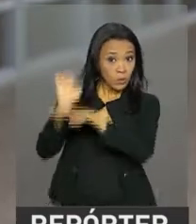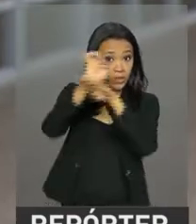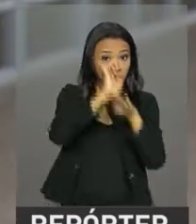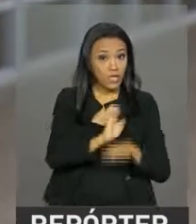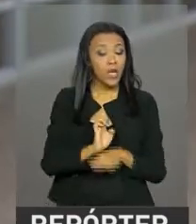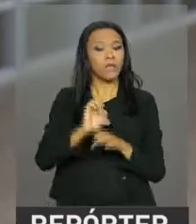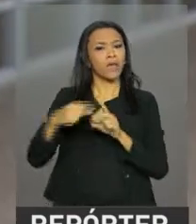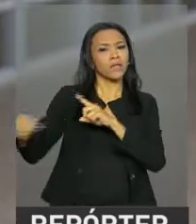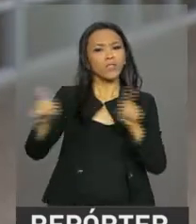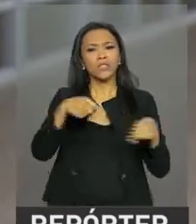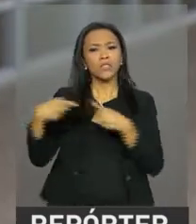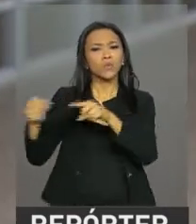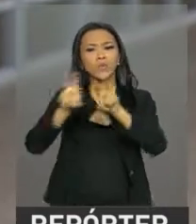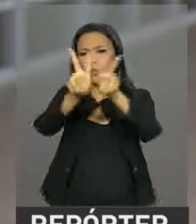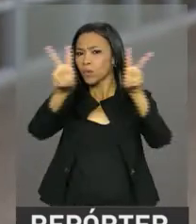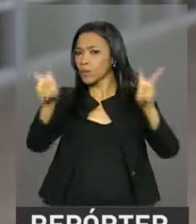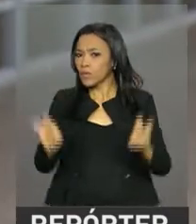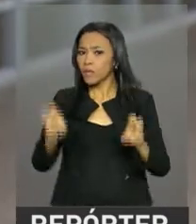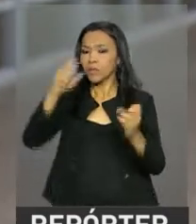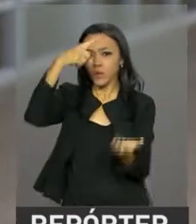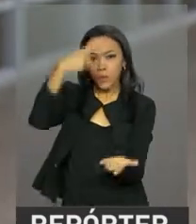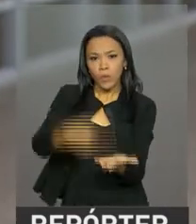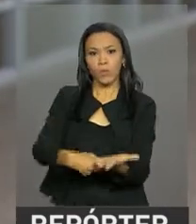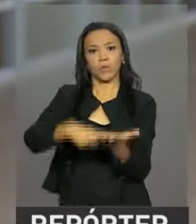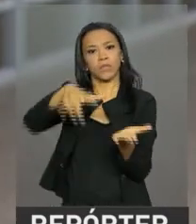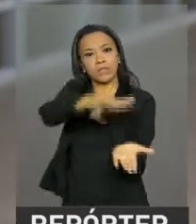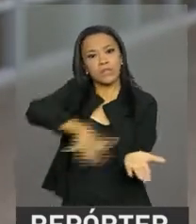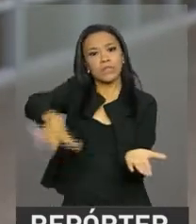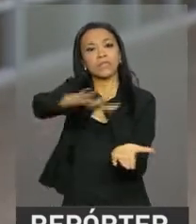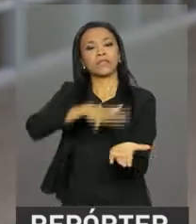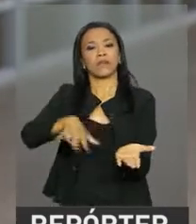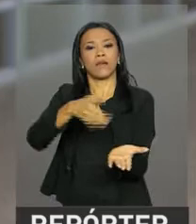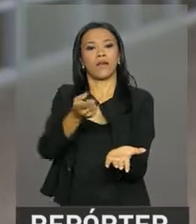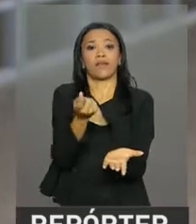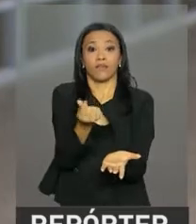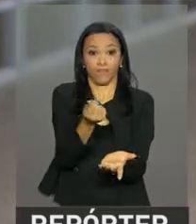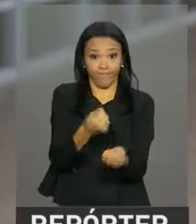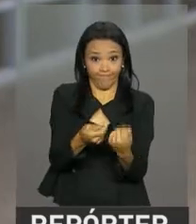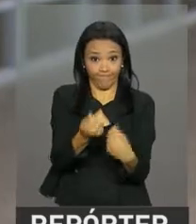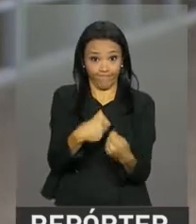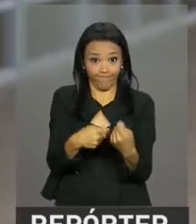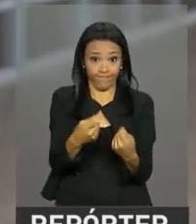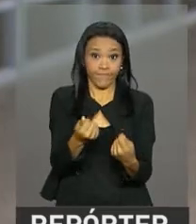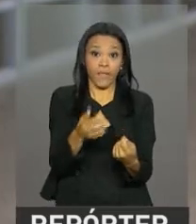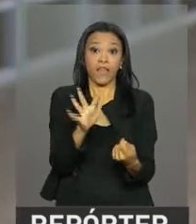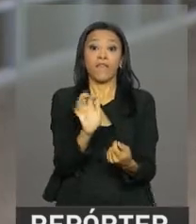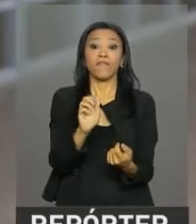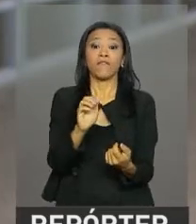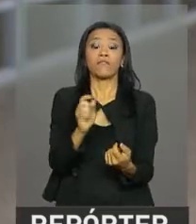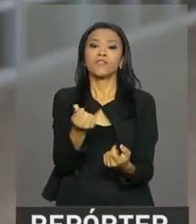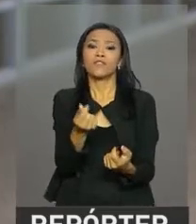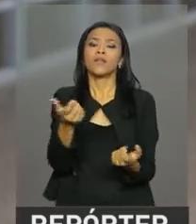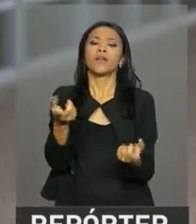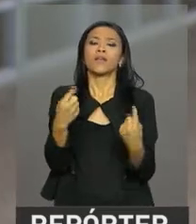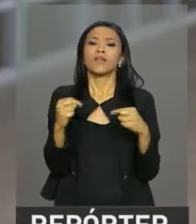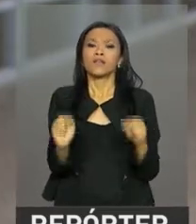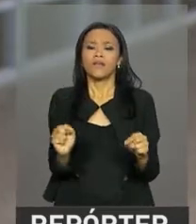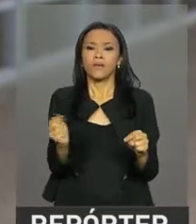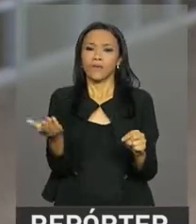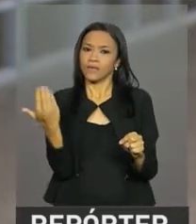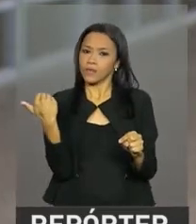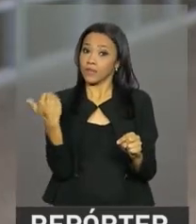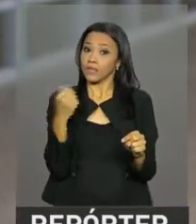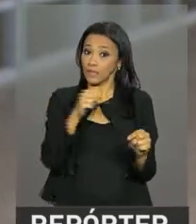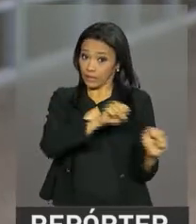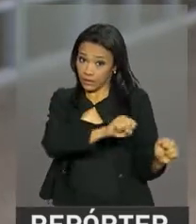de cooperação sinan será na terça feira por exemplo o ministro meirelles se reuniu com o governador do rio grande